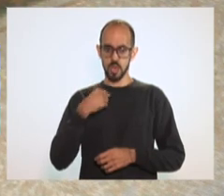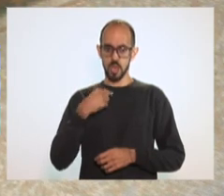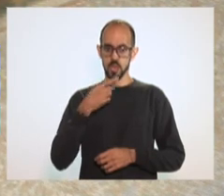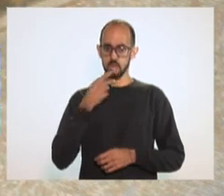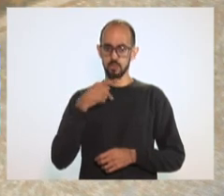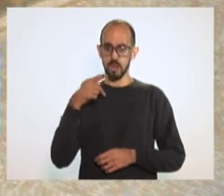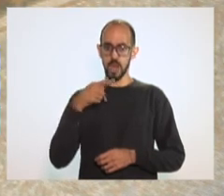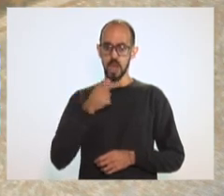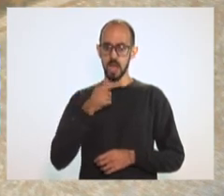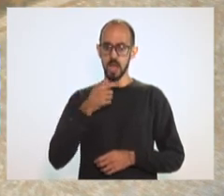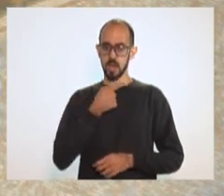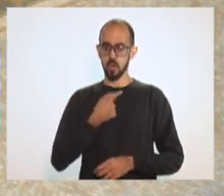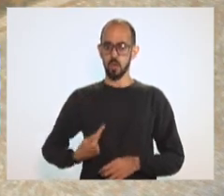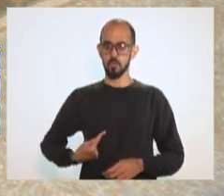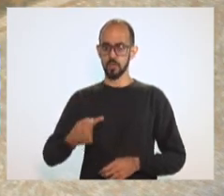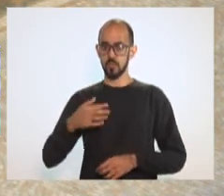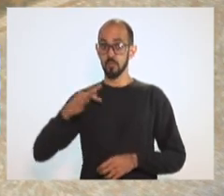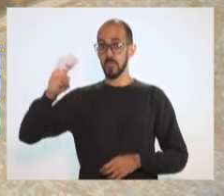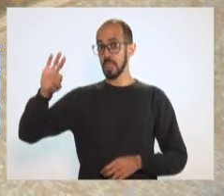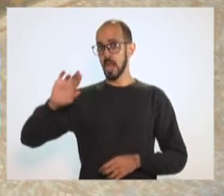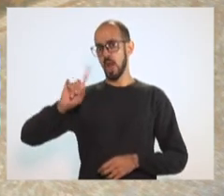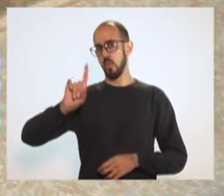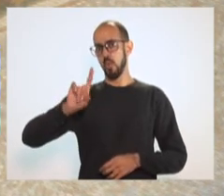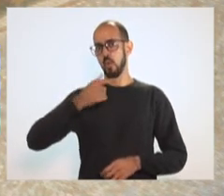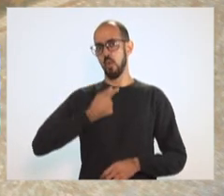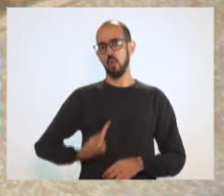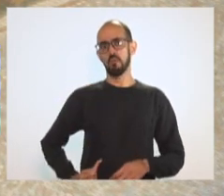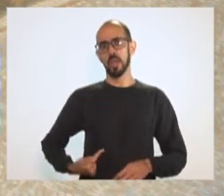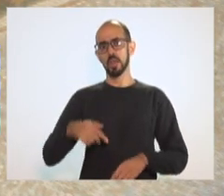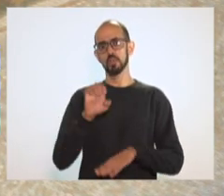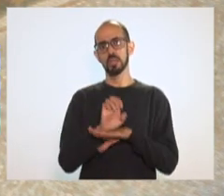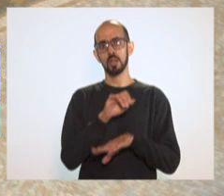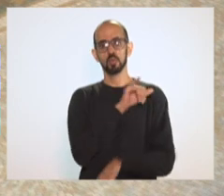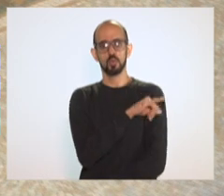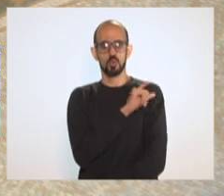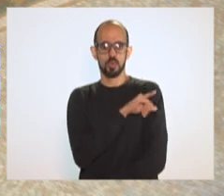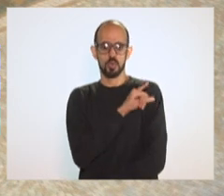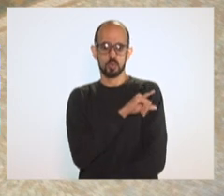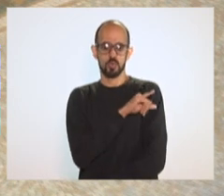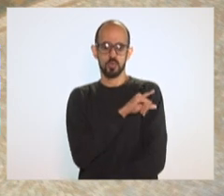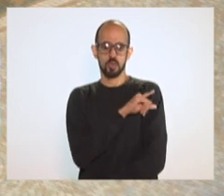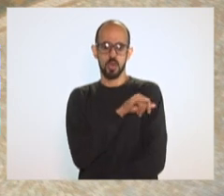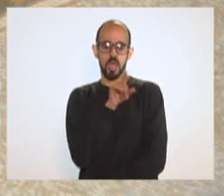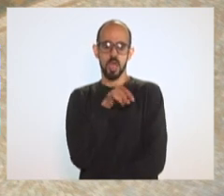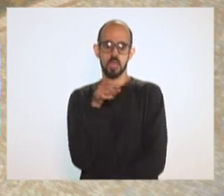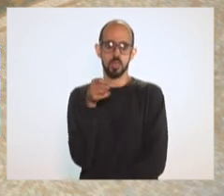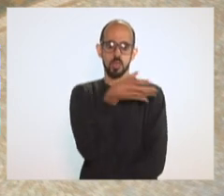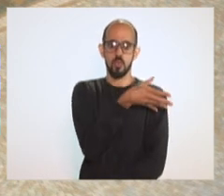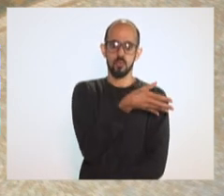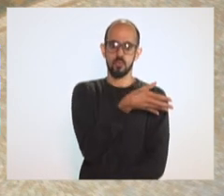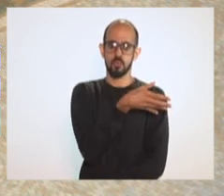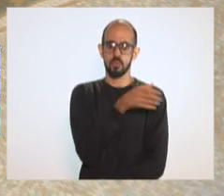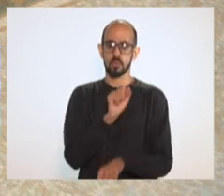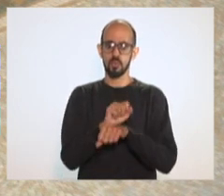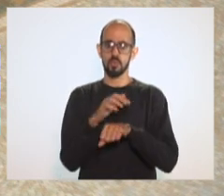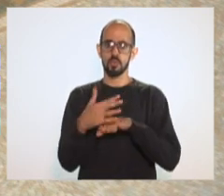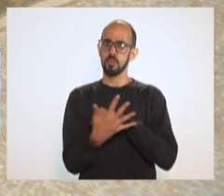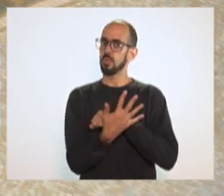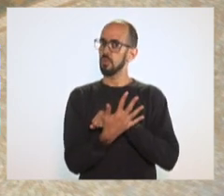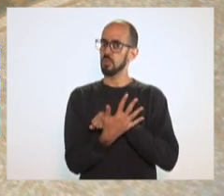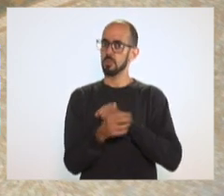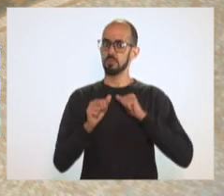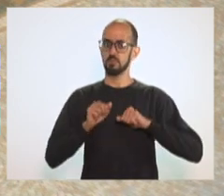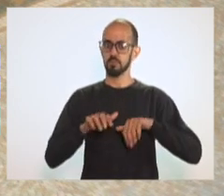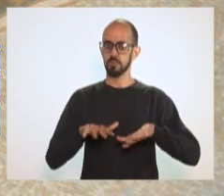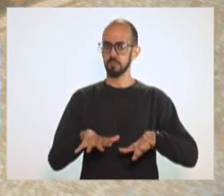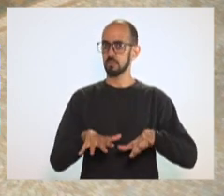federal, vou falar do governo do estado do Rio de Janeiro. É uma situação nova, a pandemia, ninguém nunca viveu isso. É uma